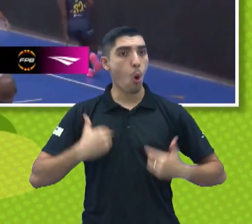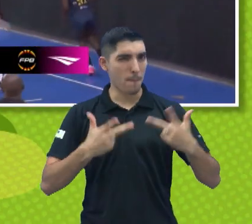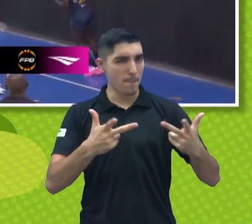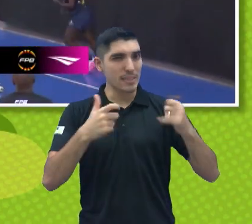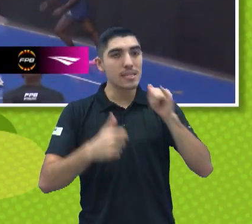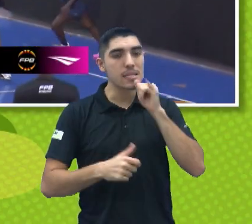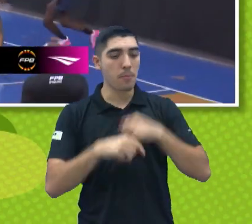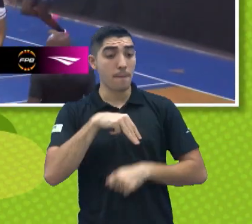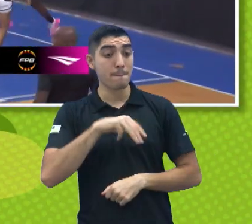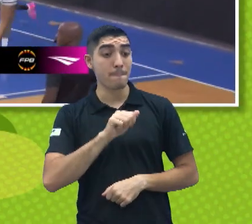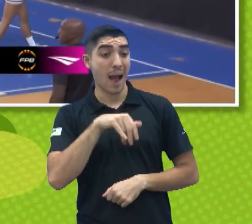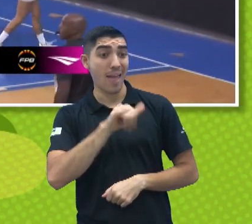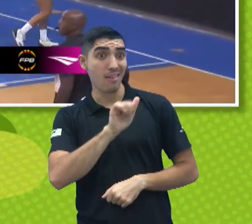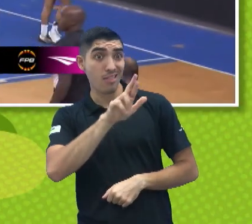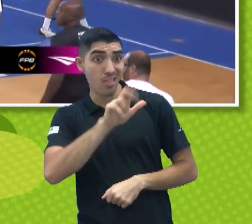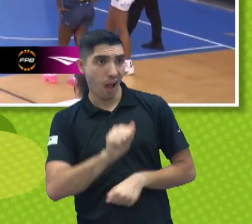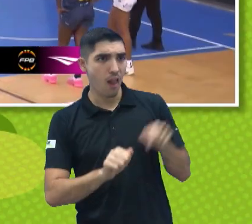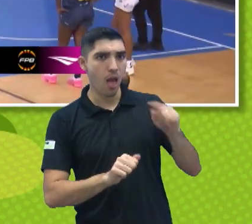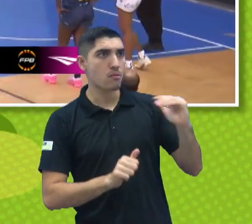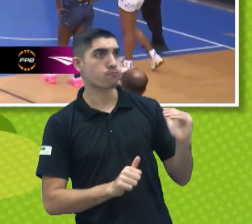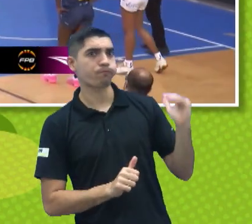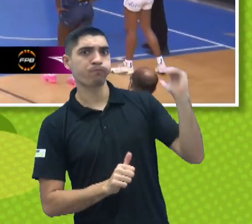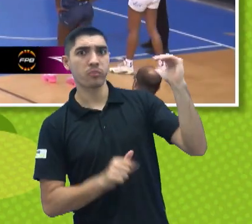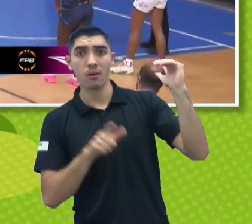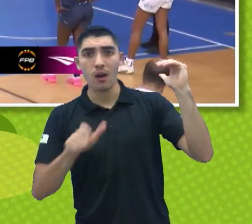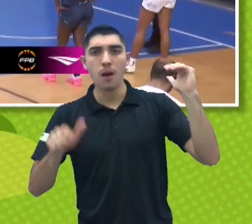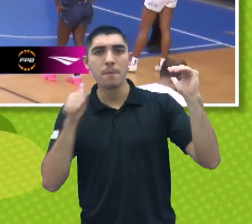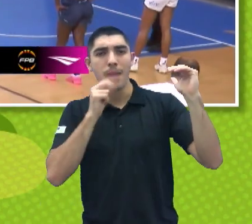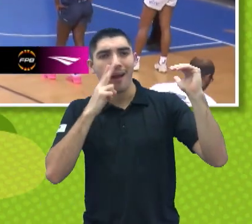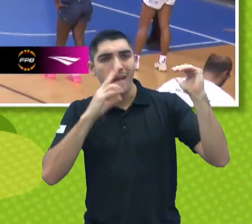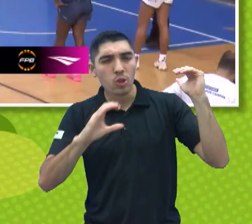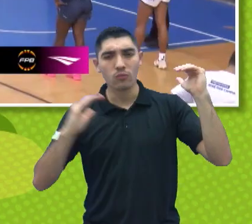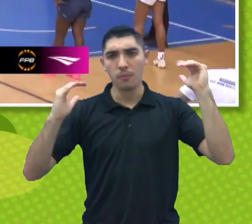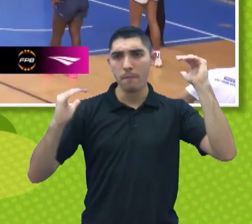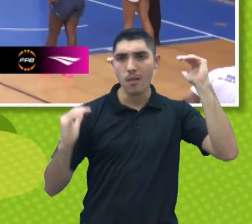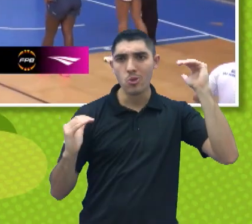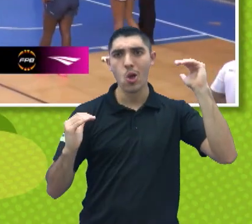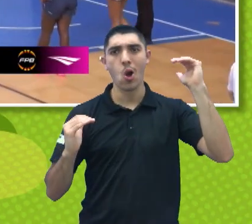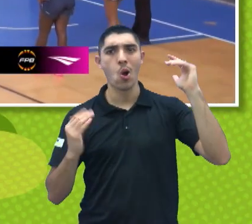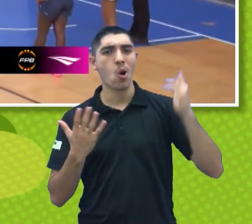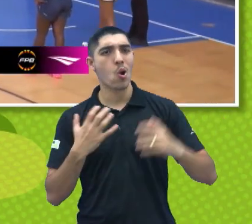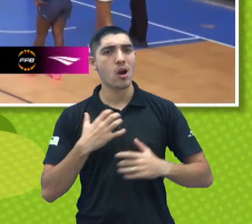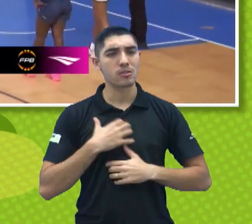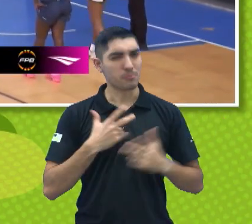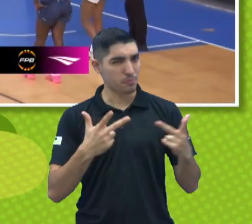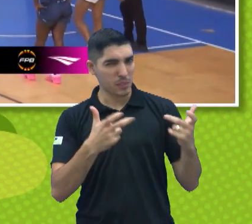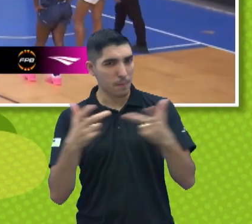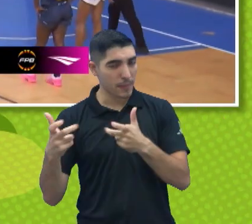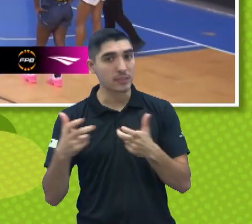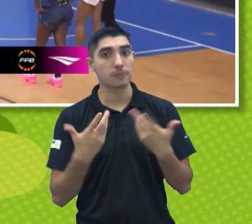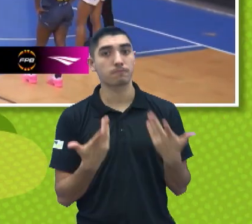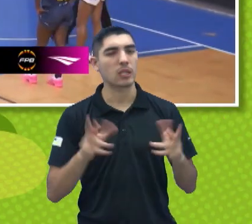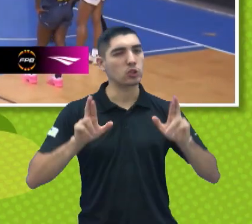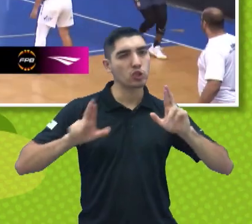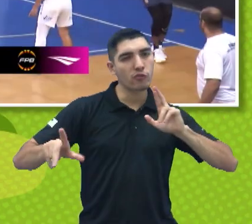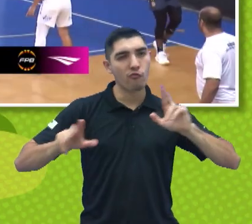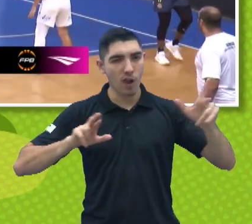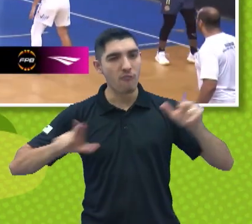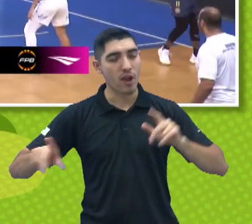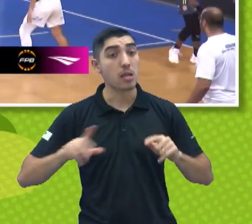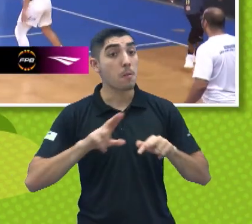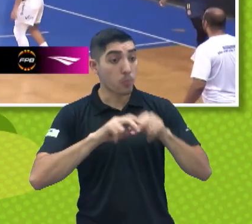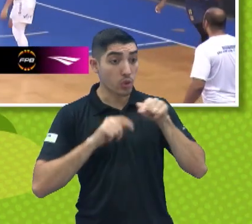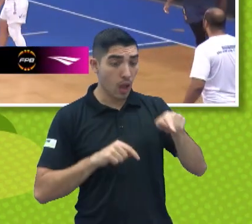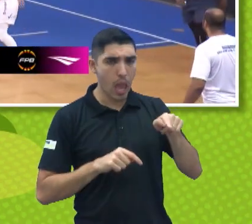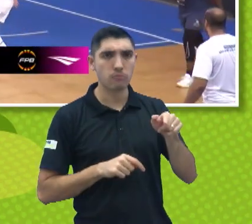lideranças técnicas desse time do São José e que vem crescendo muito de produção nesses últimos jogos e que fez